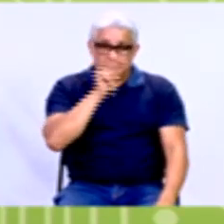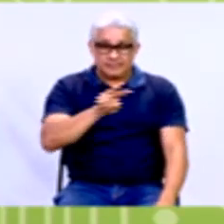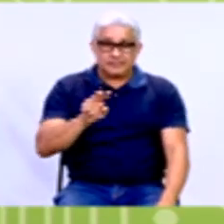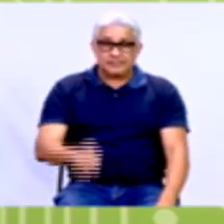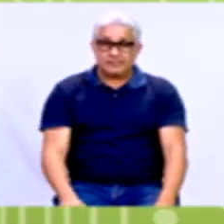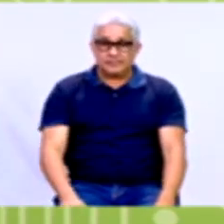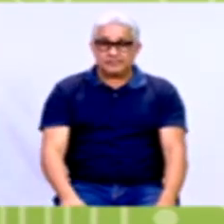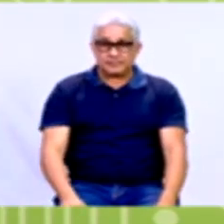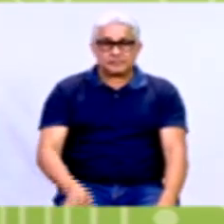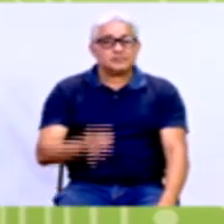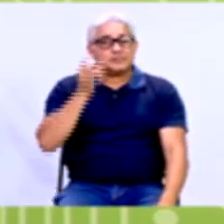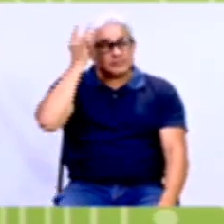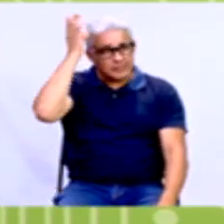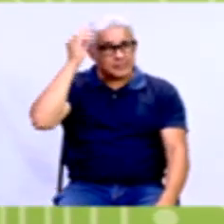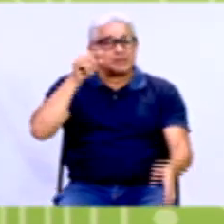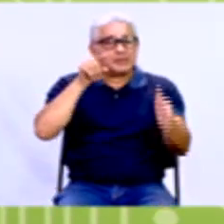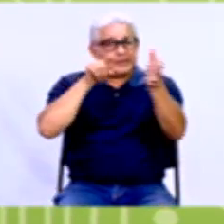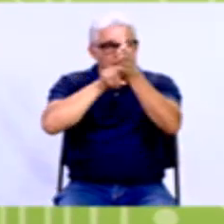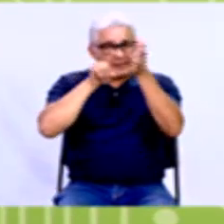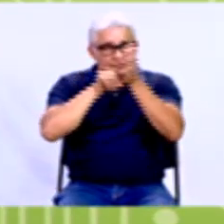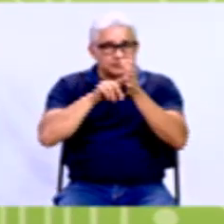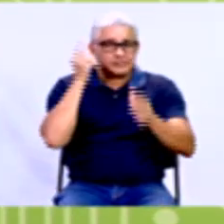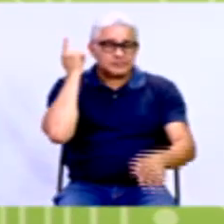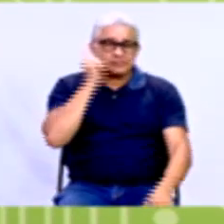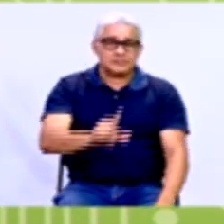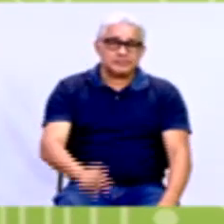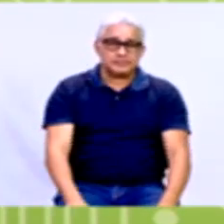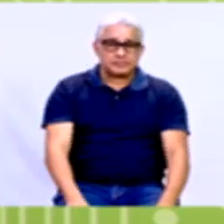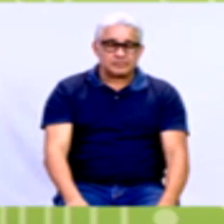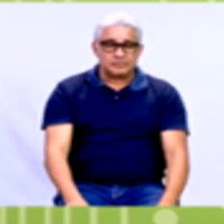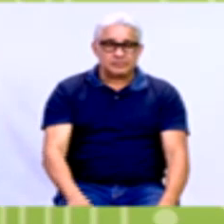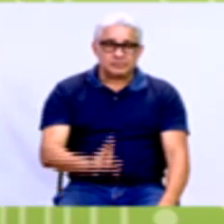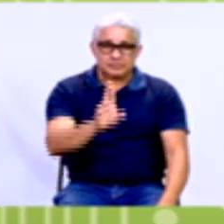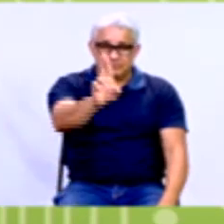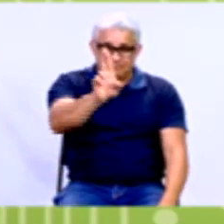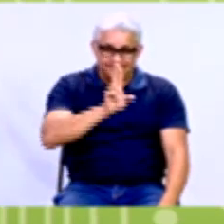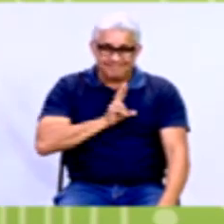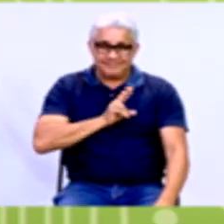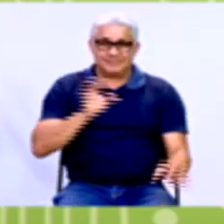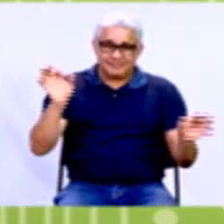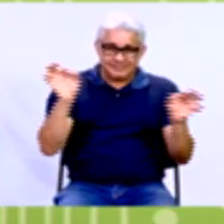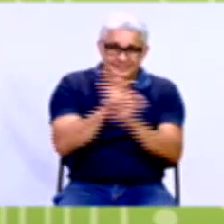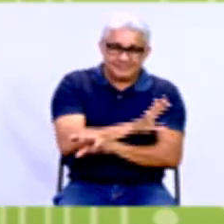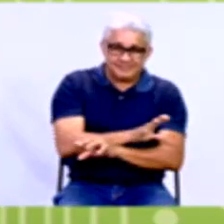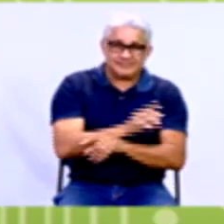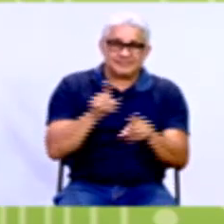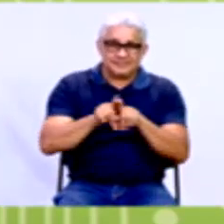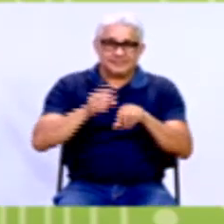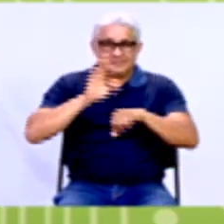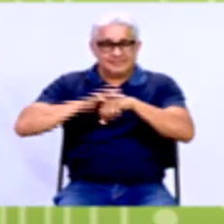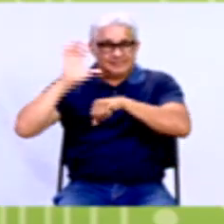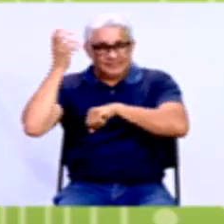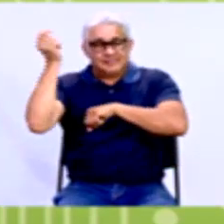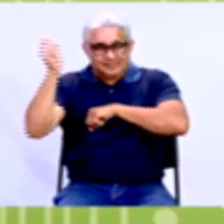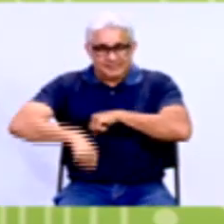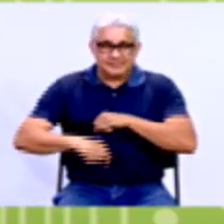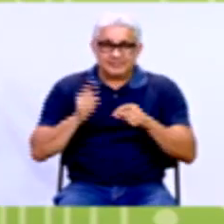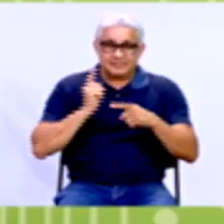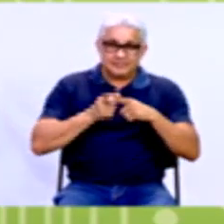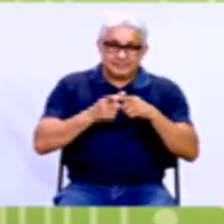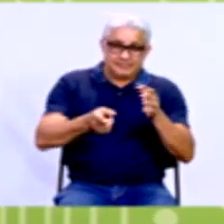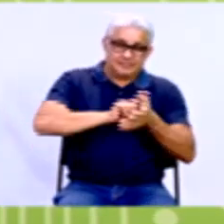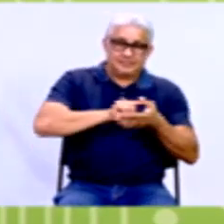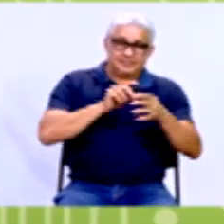é fácil a gente aplicar isso e conseguir ter um resultado e conseguir tomar decisões em cima disso aí,